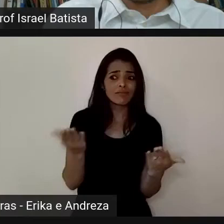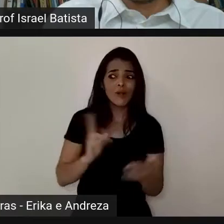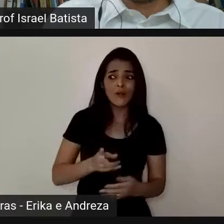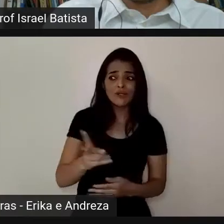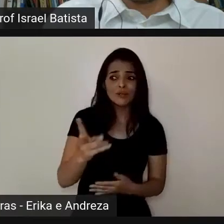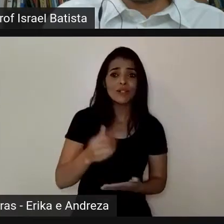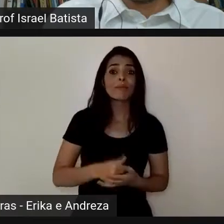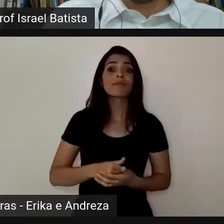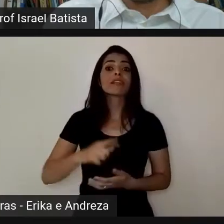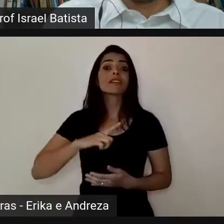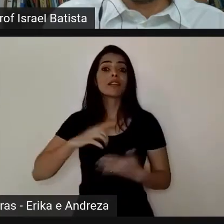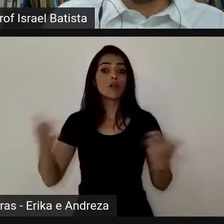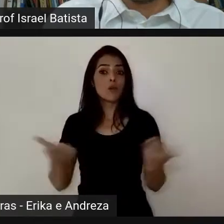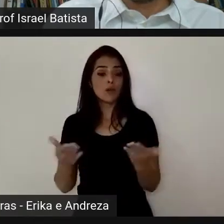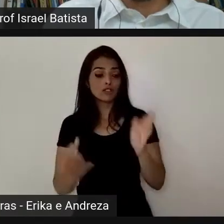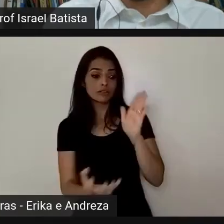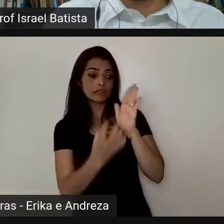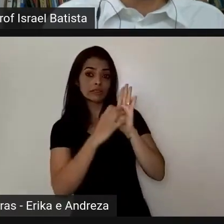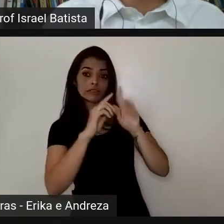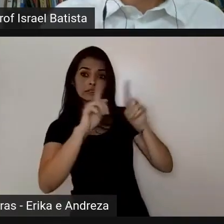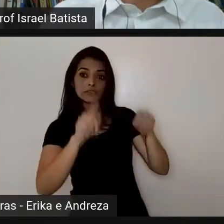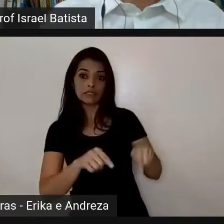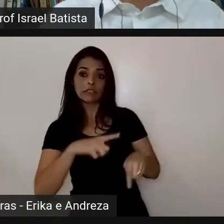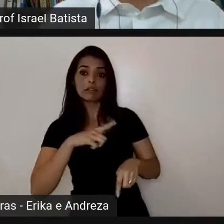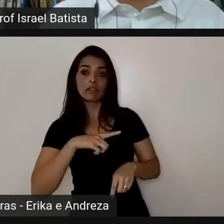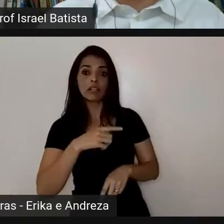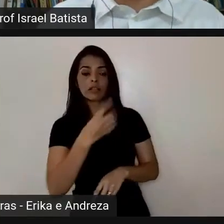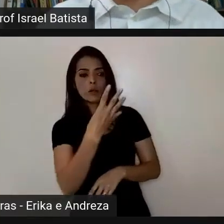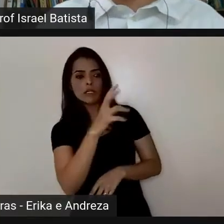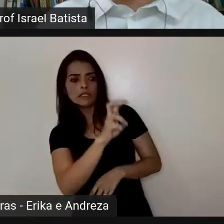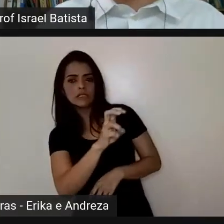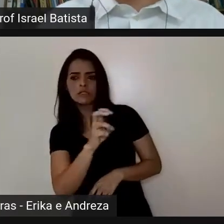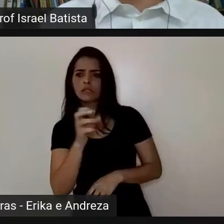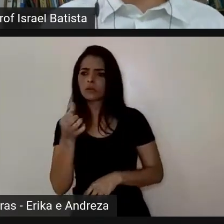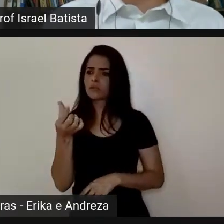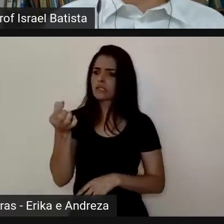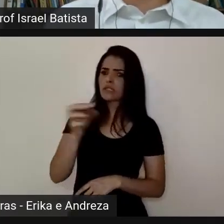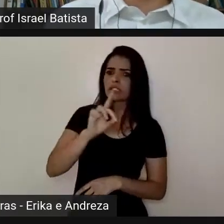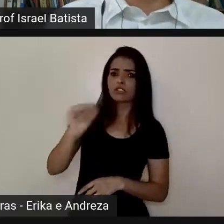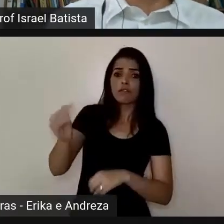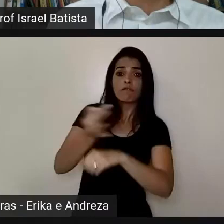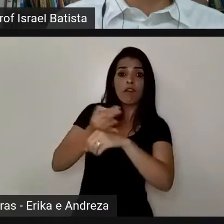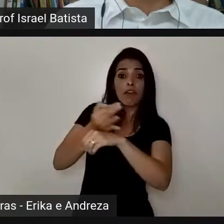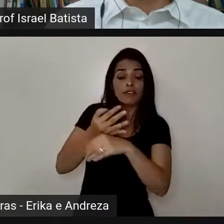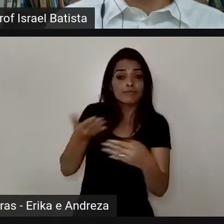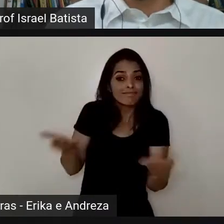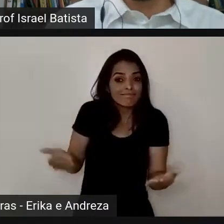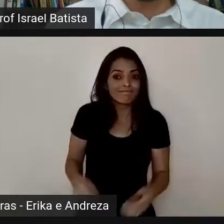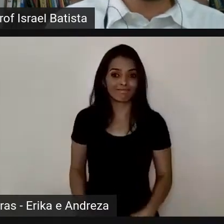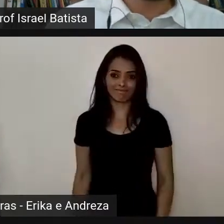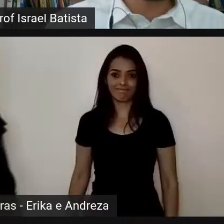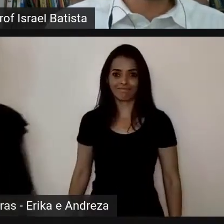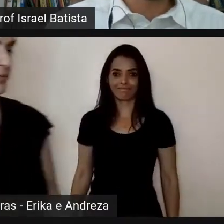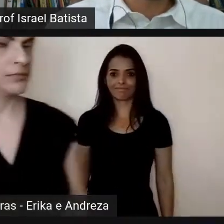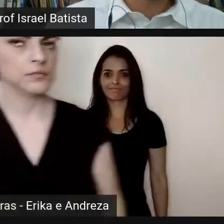lugares, essas práticas ainda persistem. Nós temos hoje servidores que têm direito a 45, 60 dias de